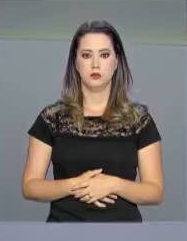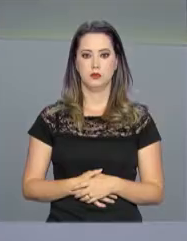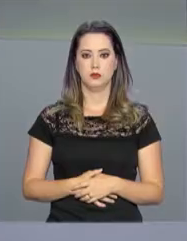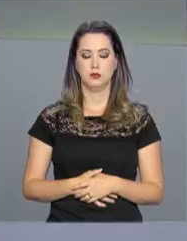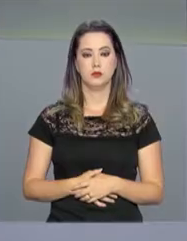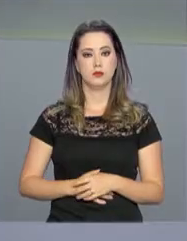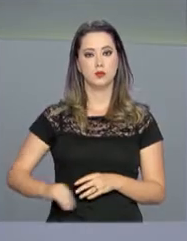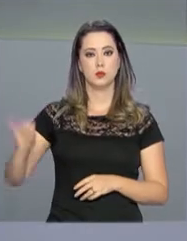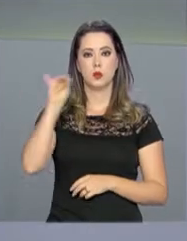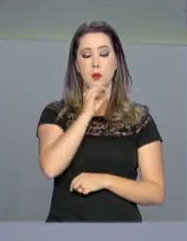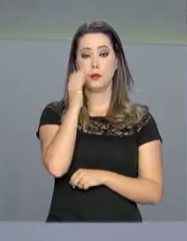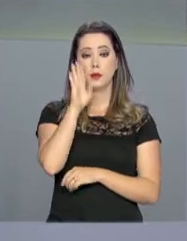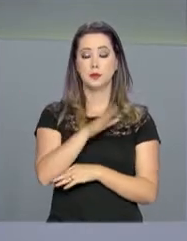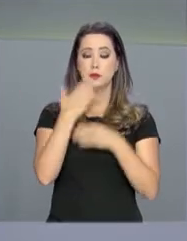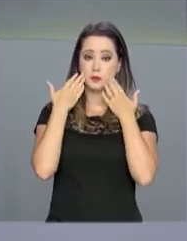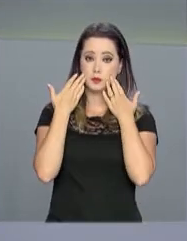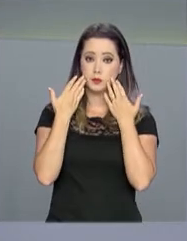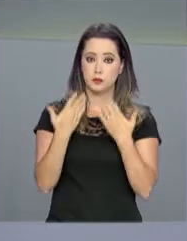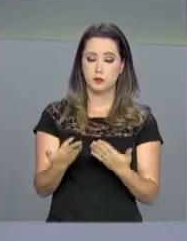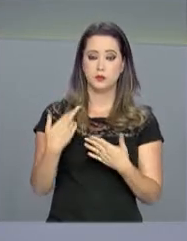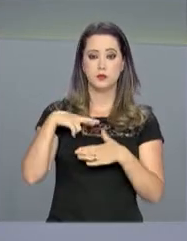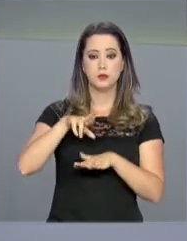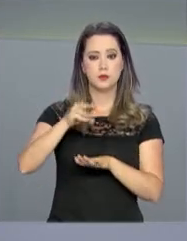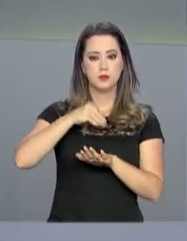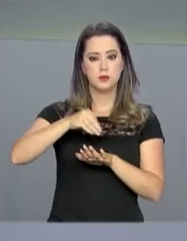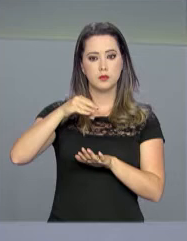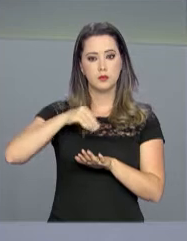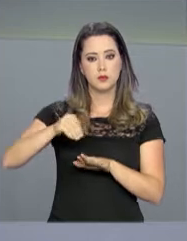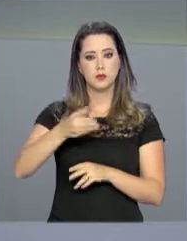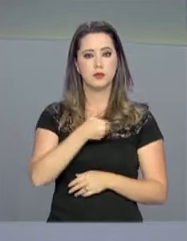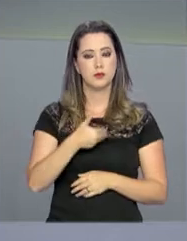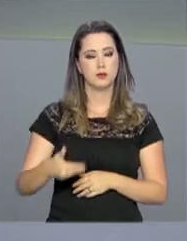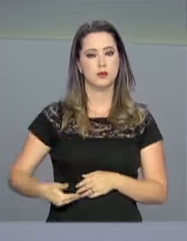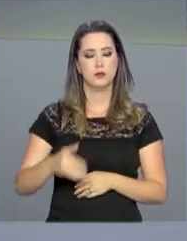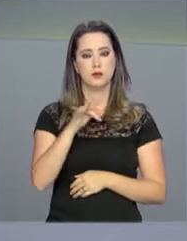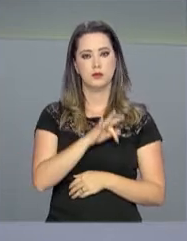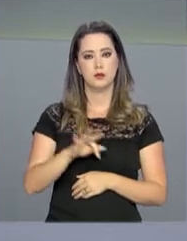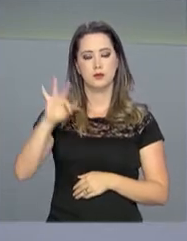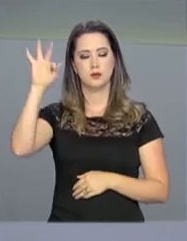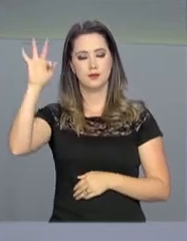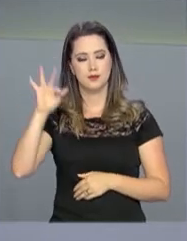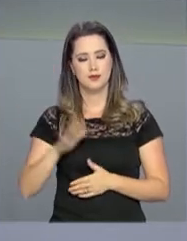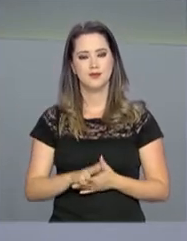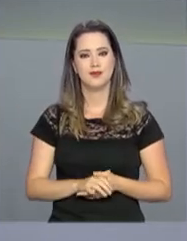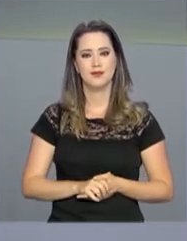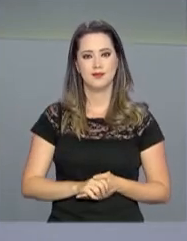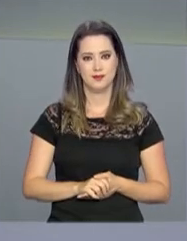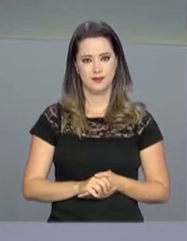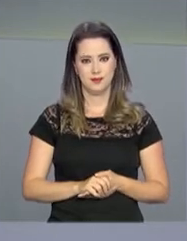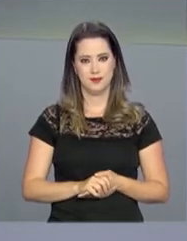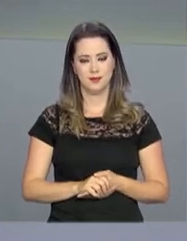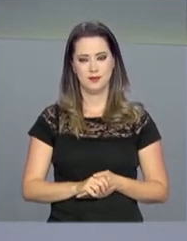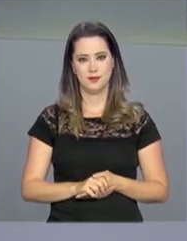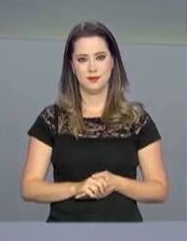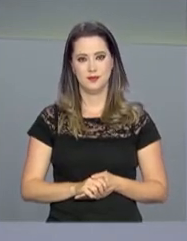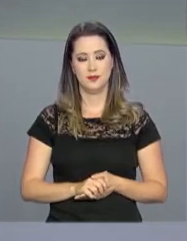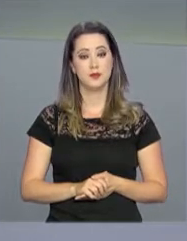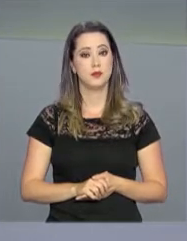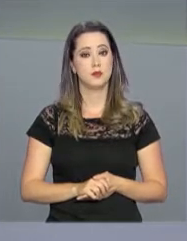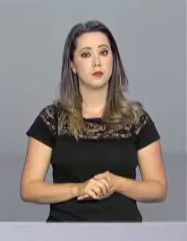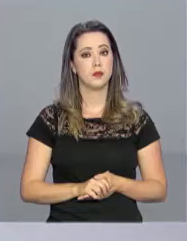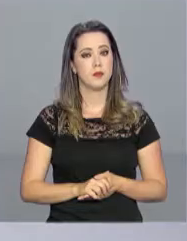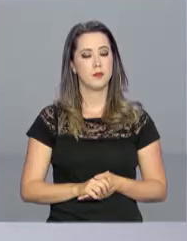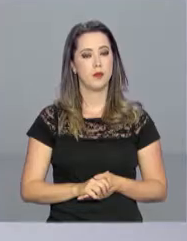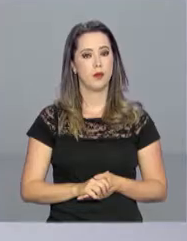Olá, boa tarde. Estamos no ar com mais uma edição do Repórter NBR, que traz para você as últimas notícias do governo